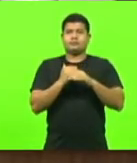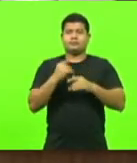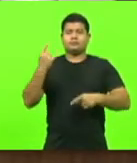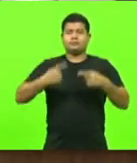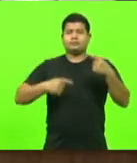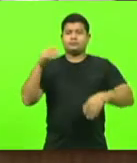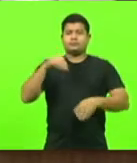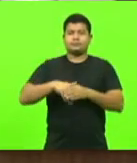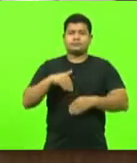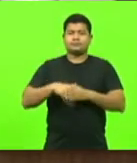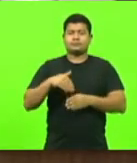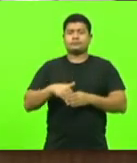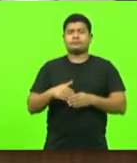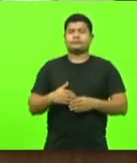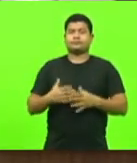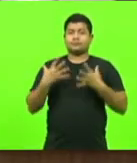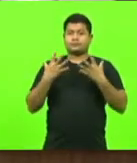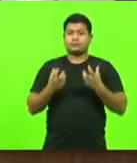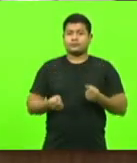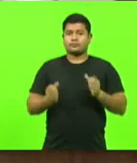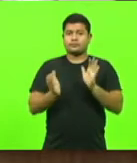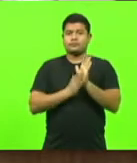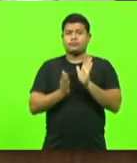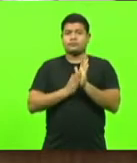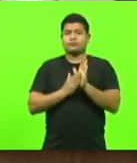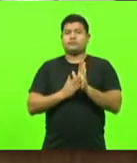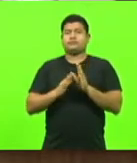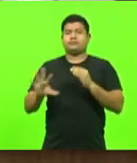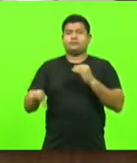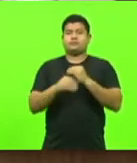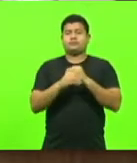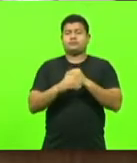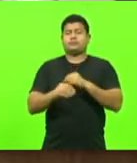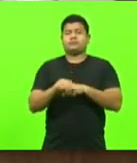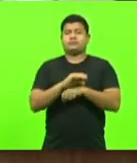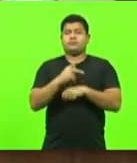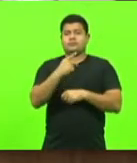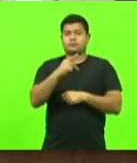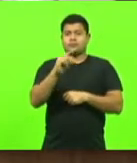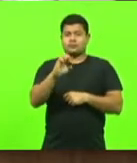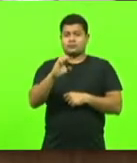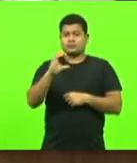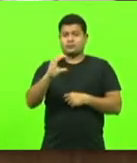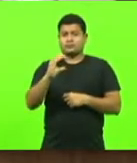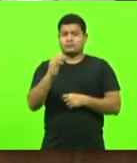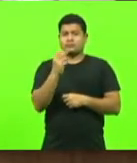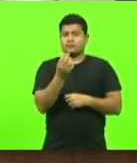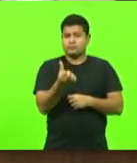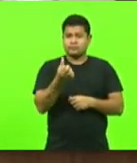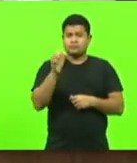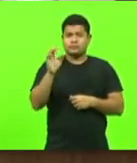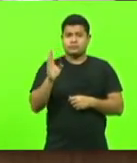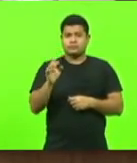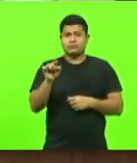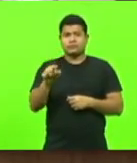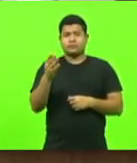votação em turno único da admissibilidade da proposta de emenda à Constituição, PEC 6.4/2021.